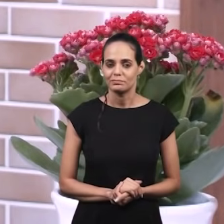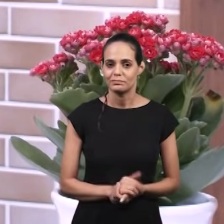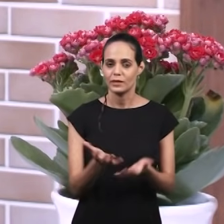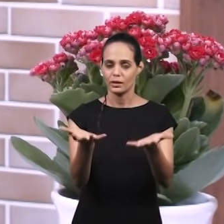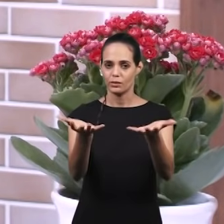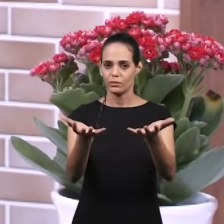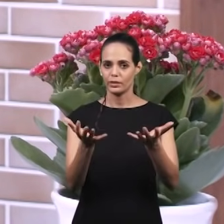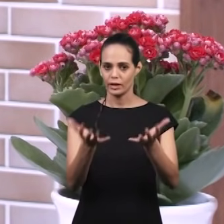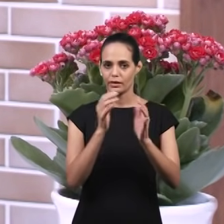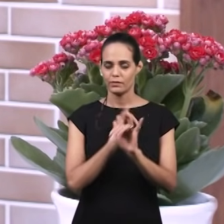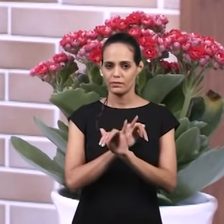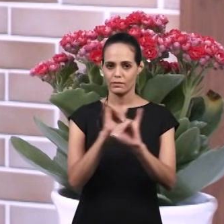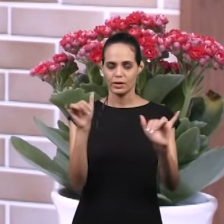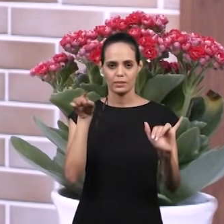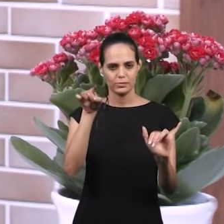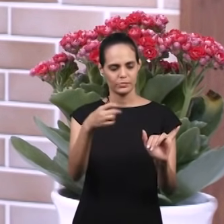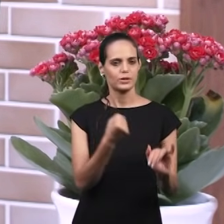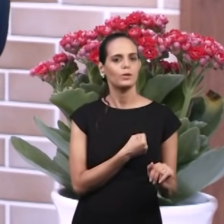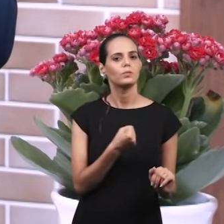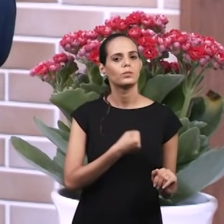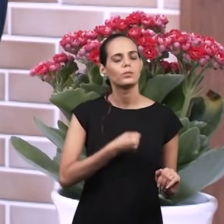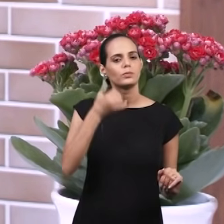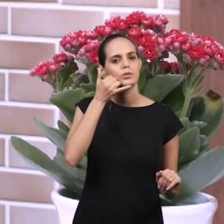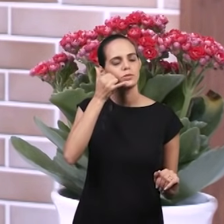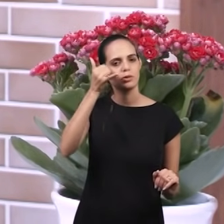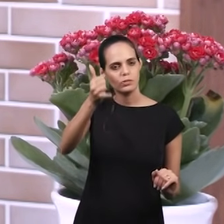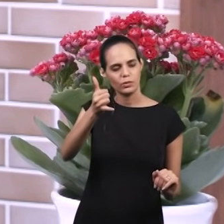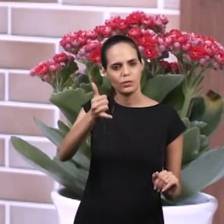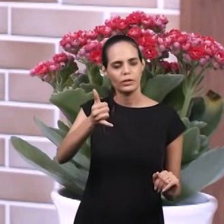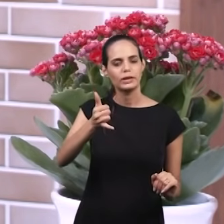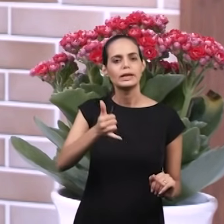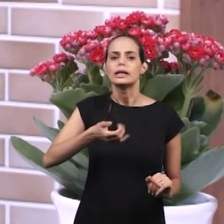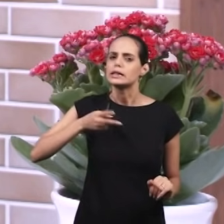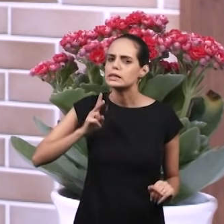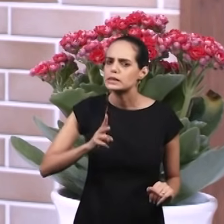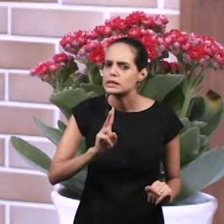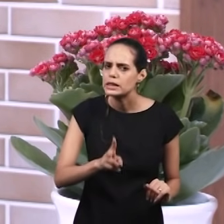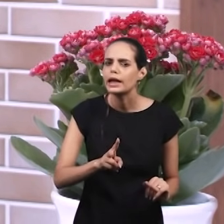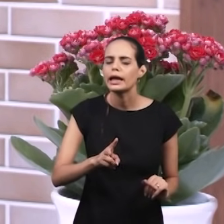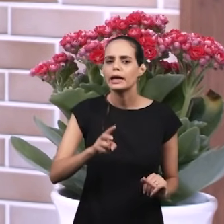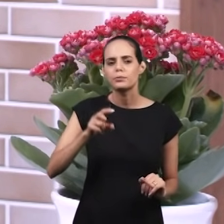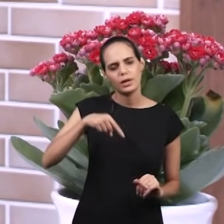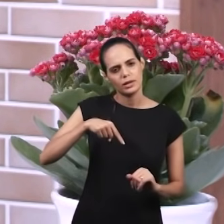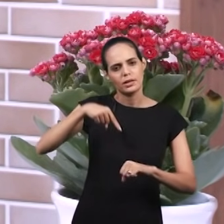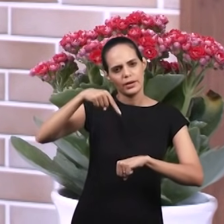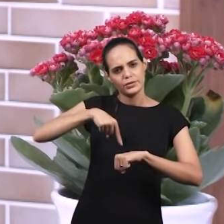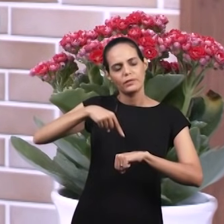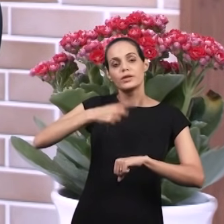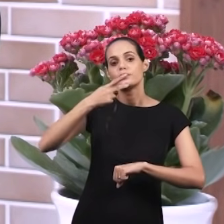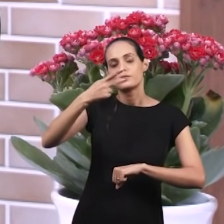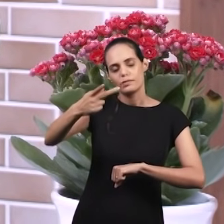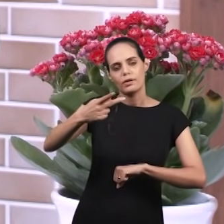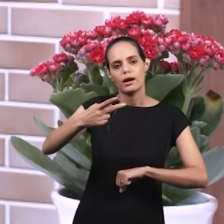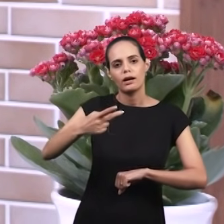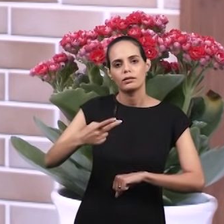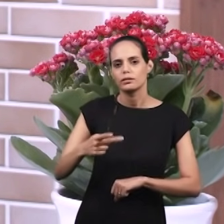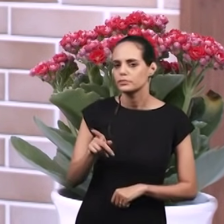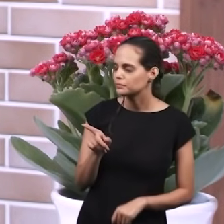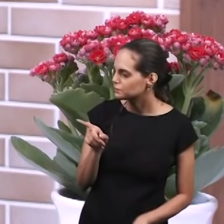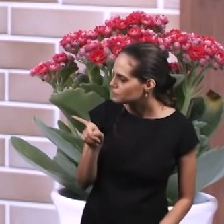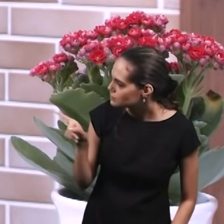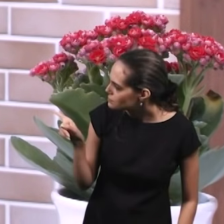Eu quero te falar agora sobre um número de telefone. Todos os programas nós fazemos questão de relembrar isso. Esse número que está na tela,